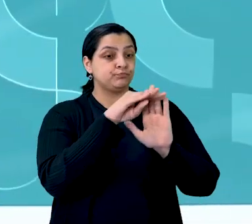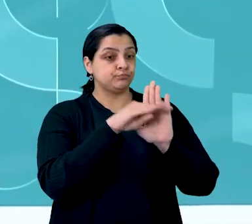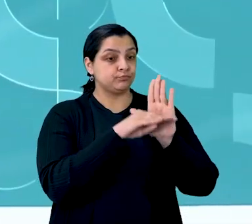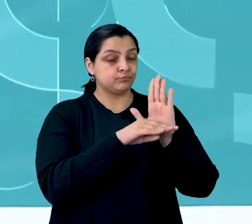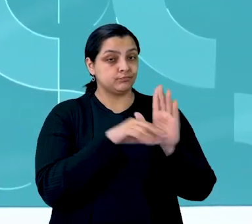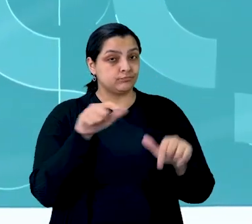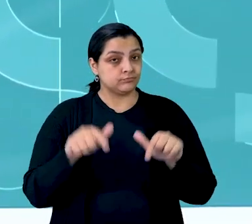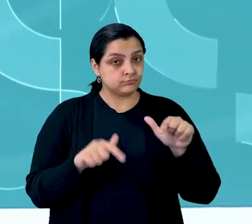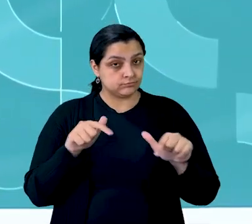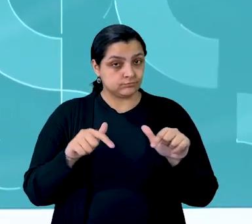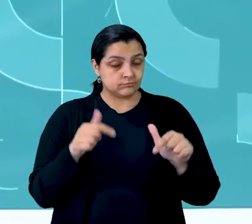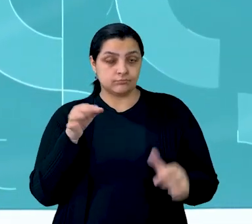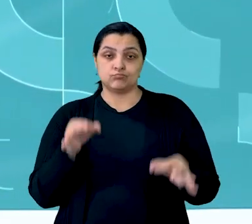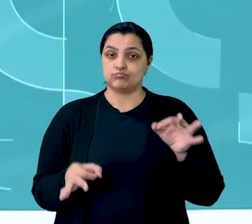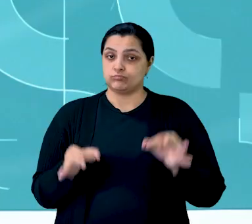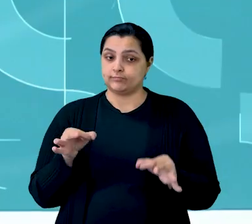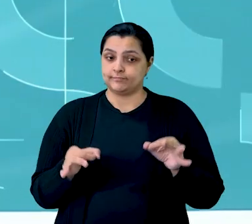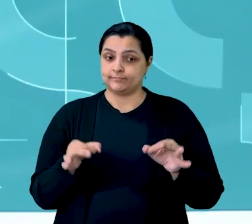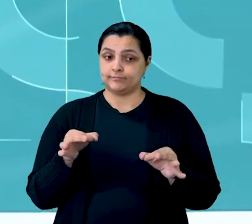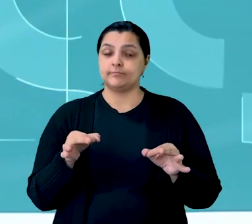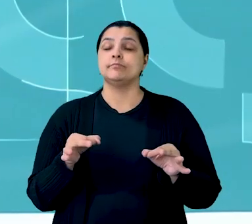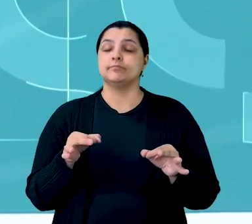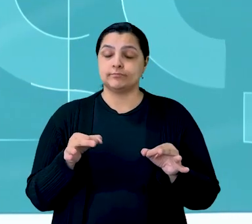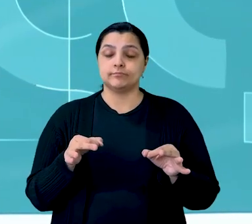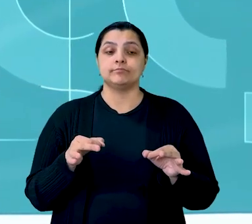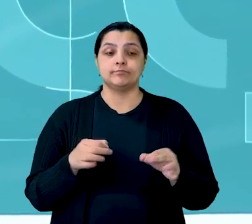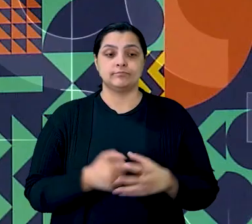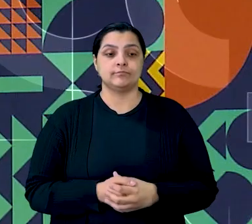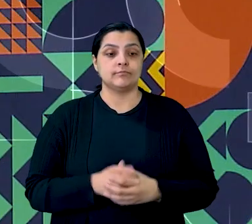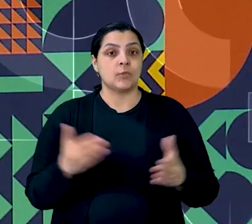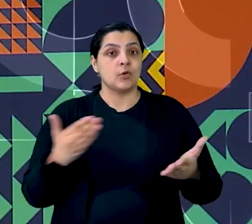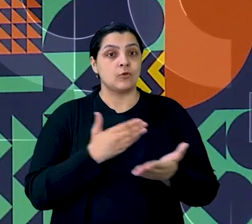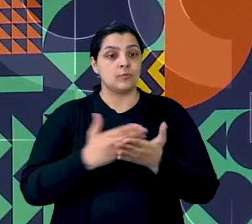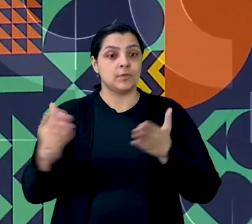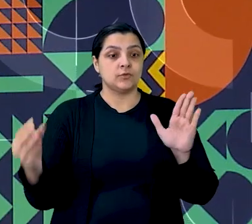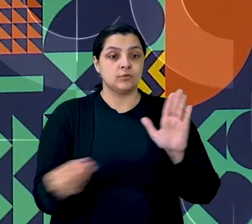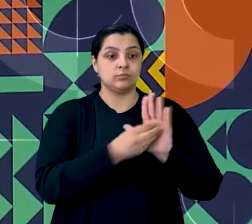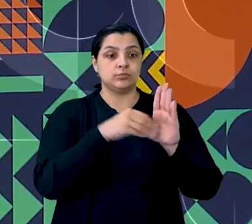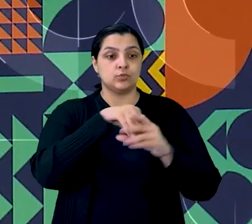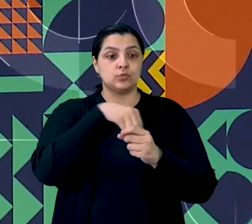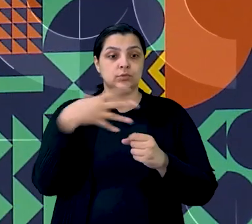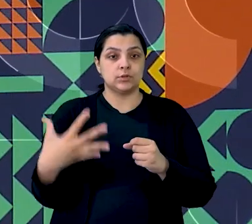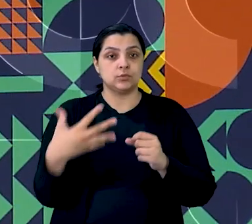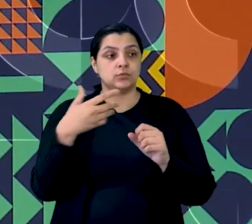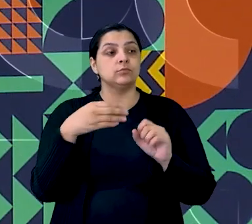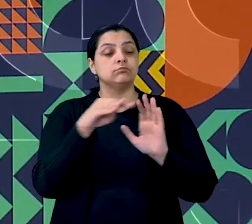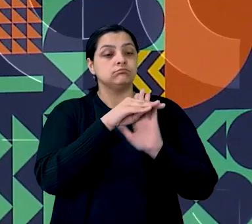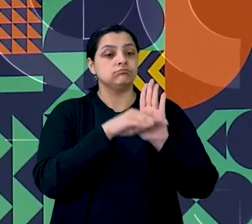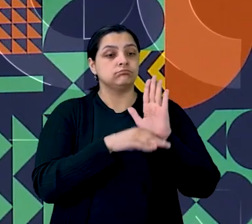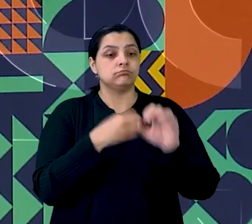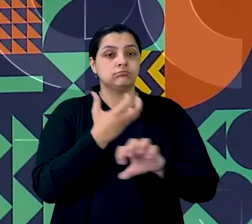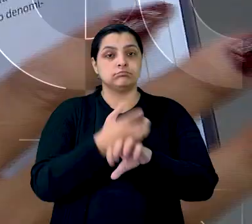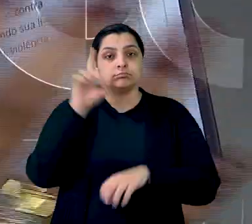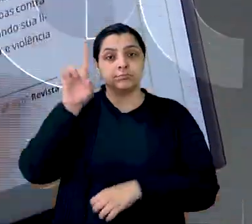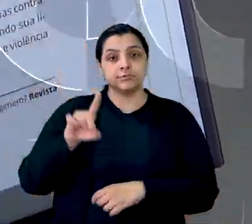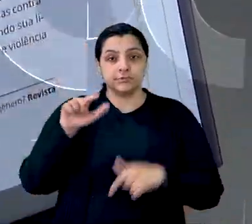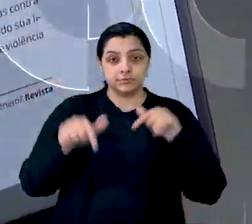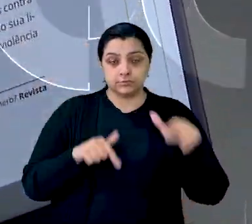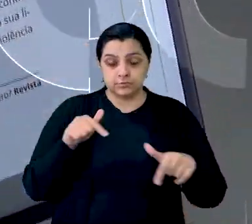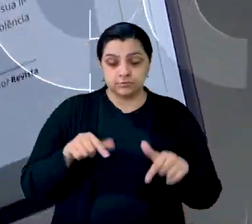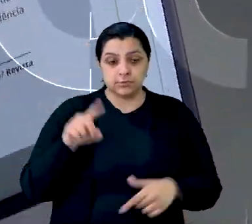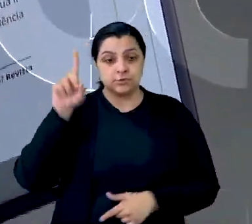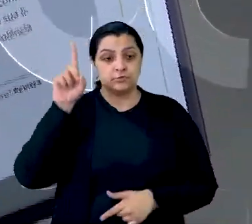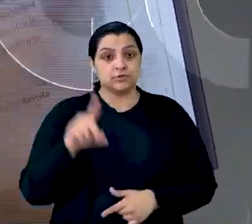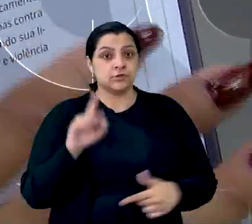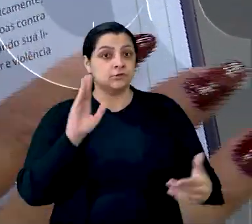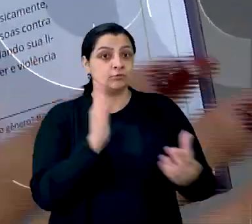Os protocolos para atuação e julgamento na Justiça do Trabalho passaram a integrar o conteúdo das disciplinas Direito do